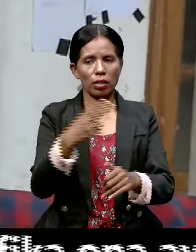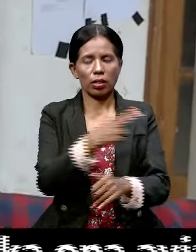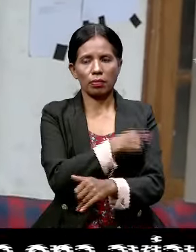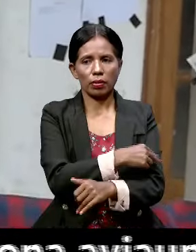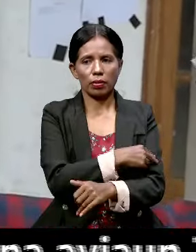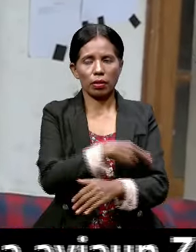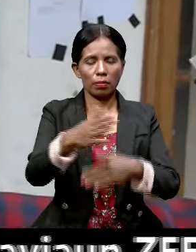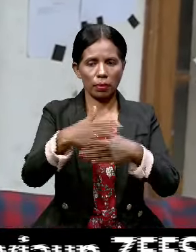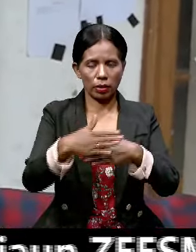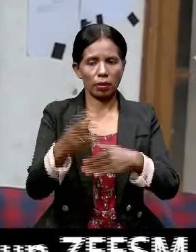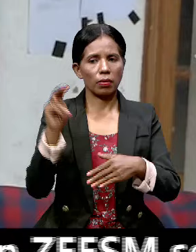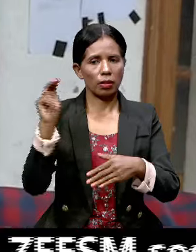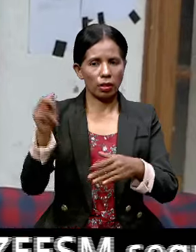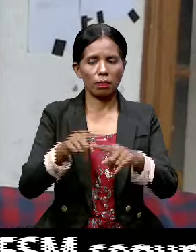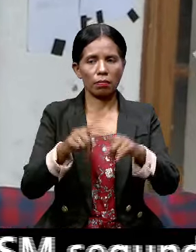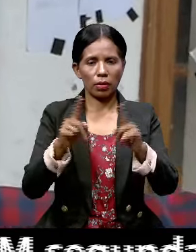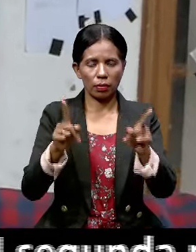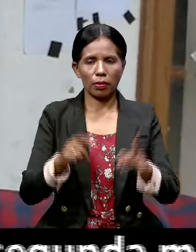bania, mebe,